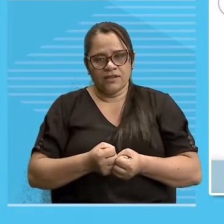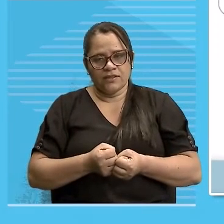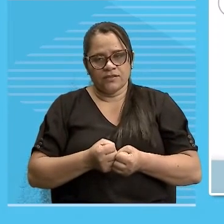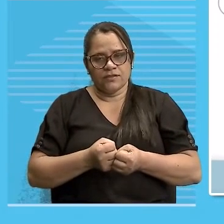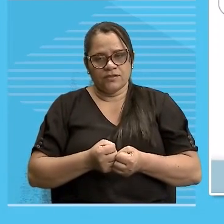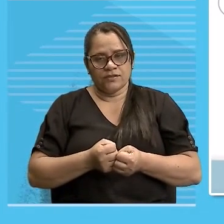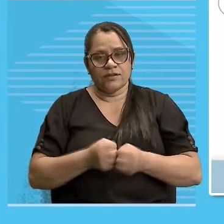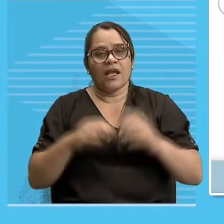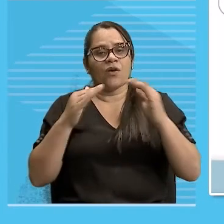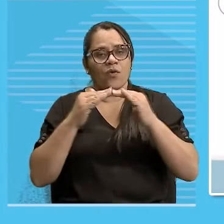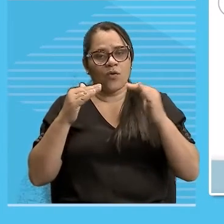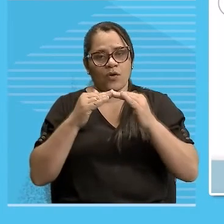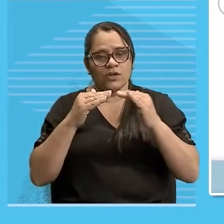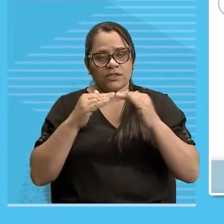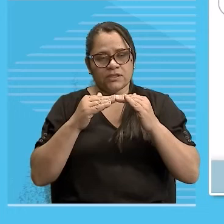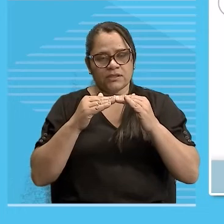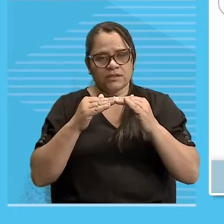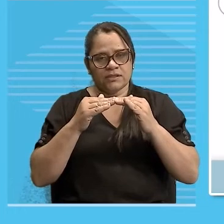anuência, a concordância.